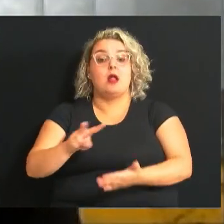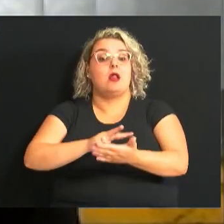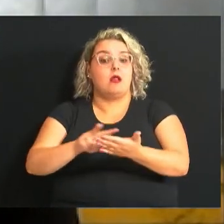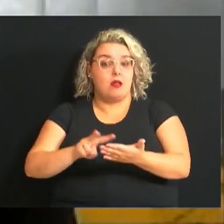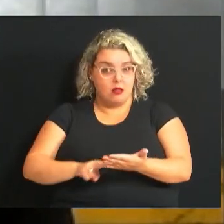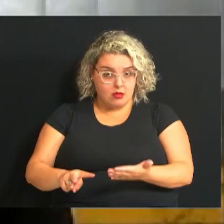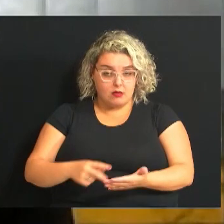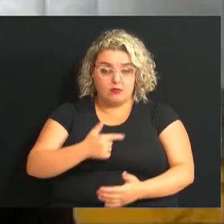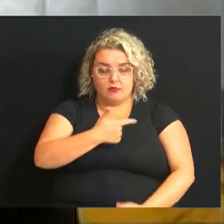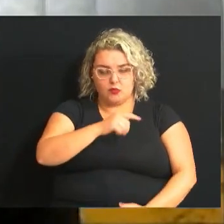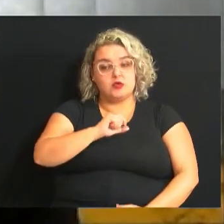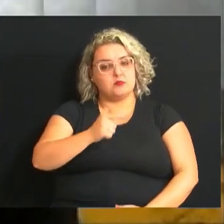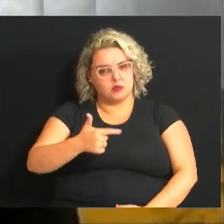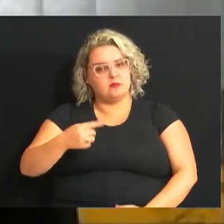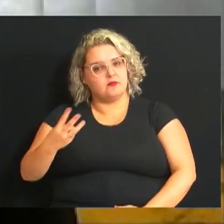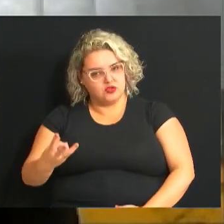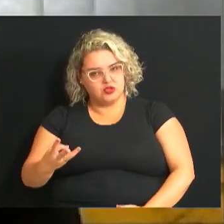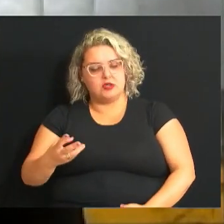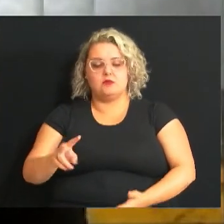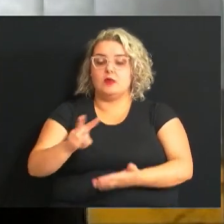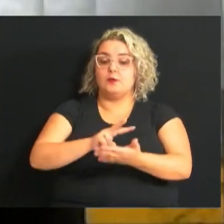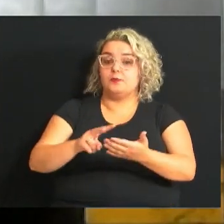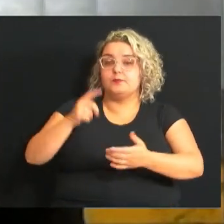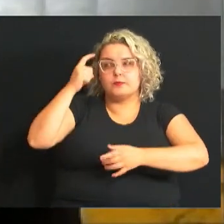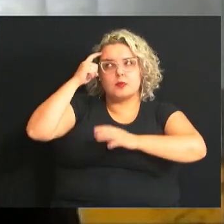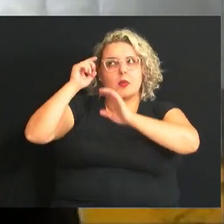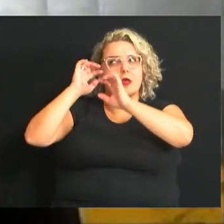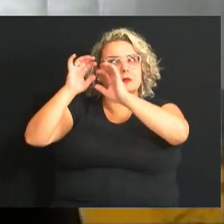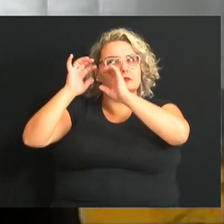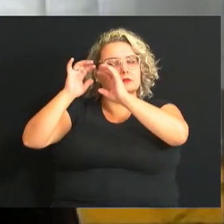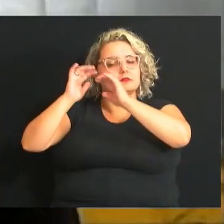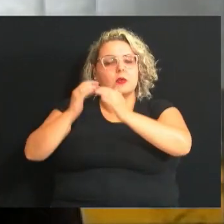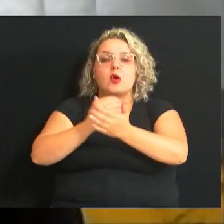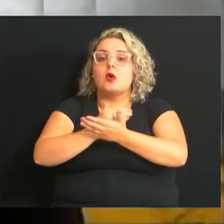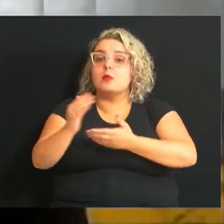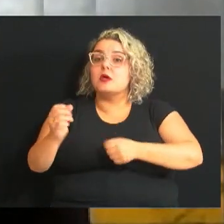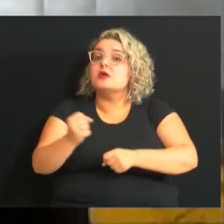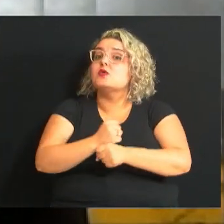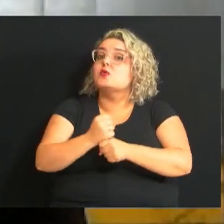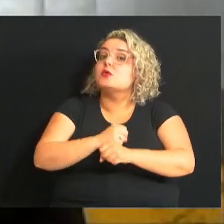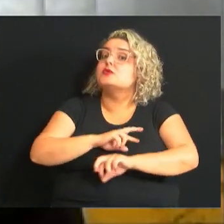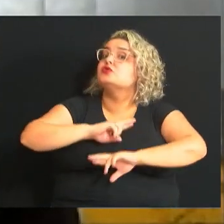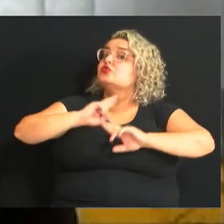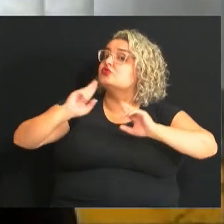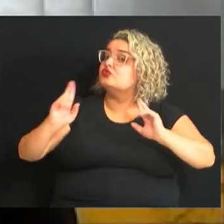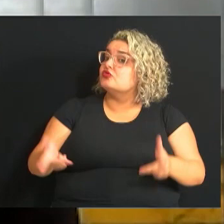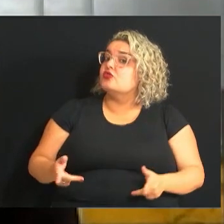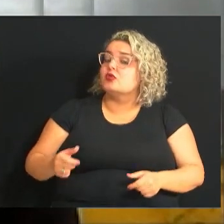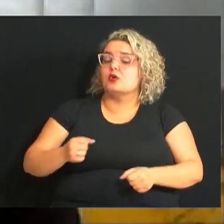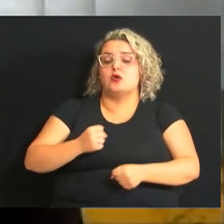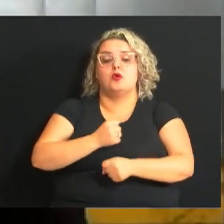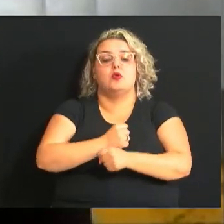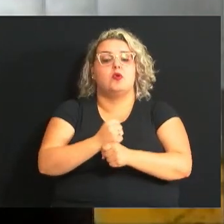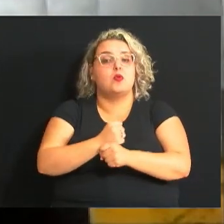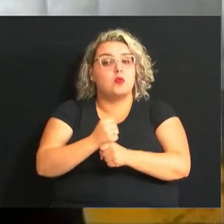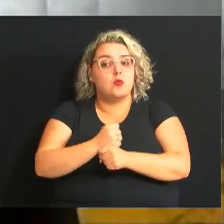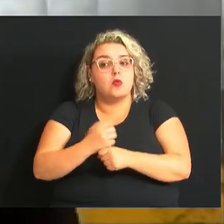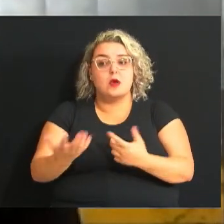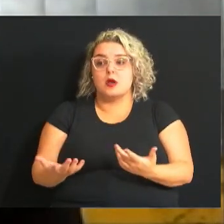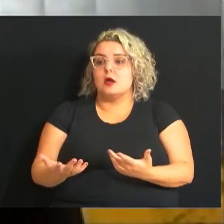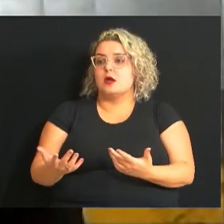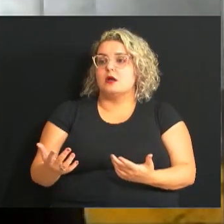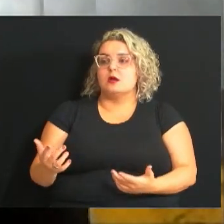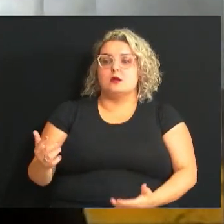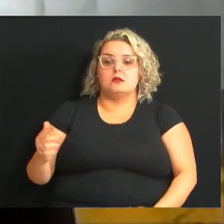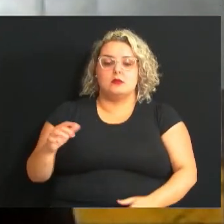vai trazer muitas reflexões para você iniciar um ano diferente, iniciar o ano sem a bolha